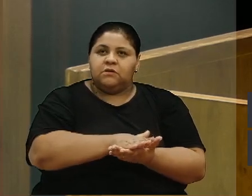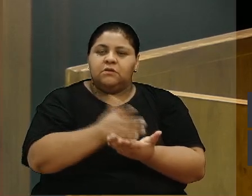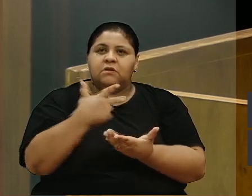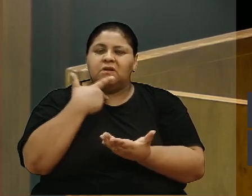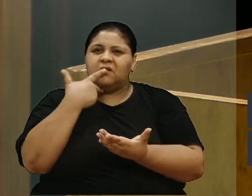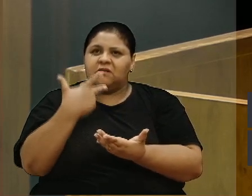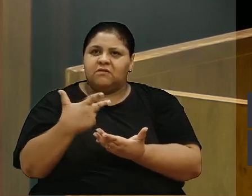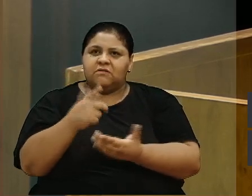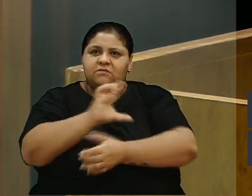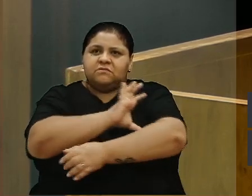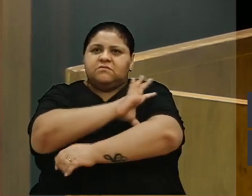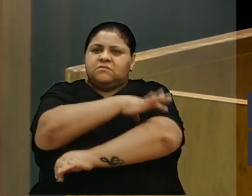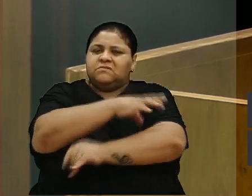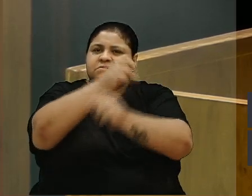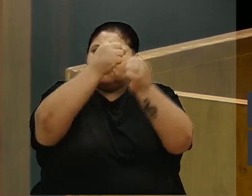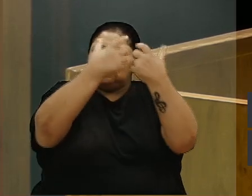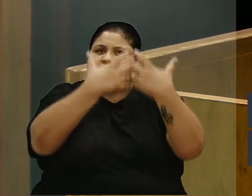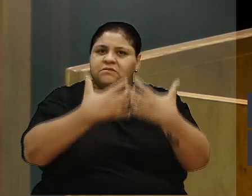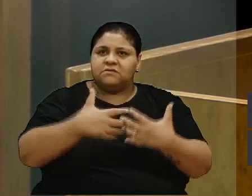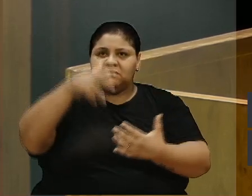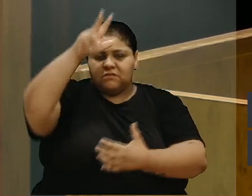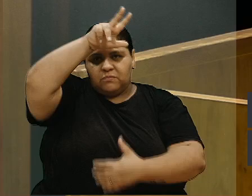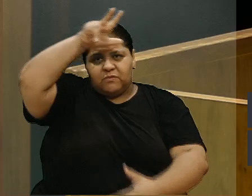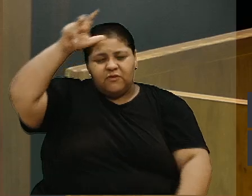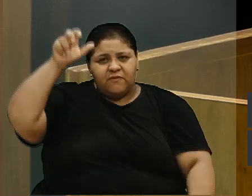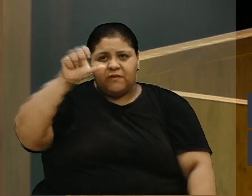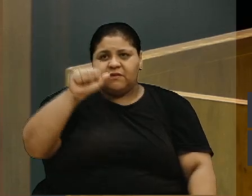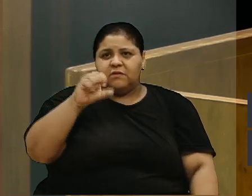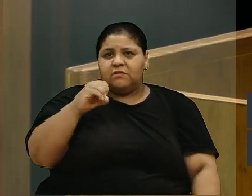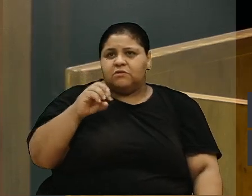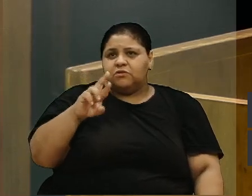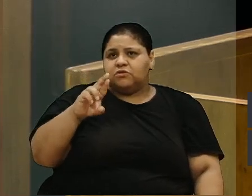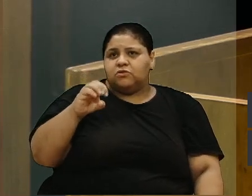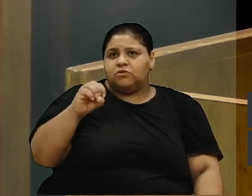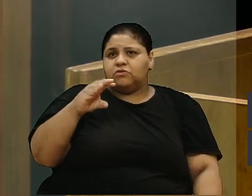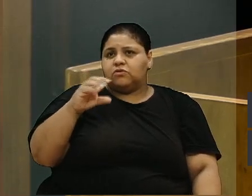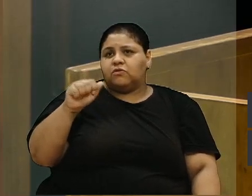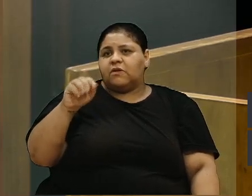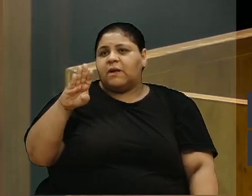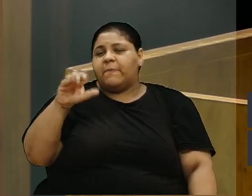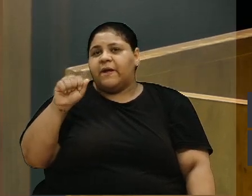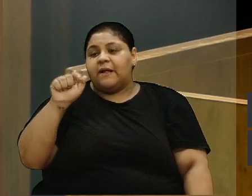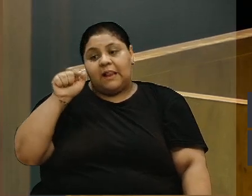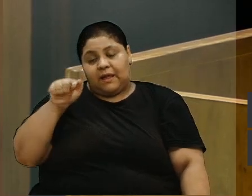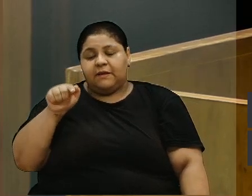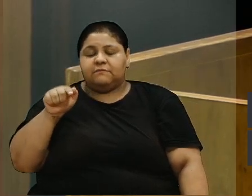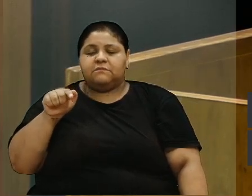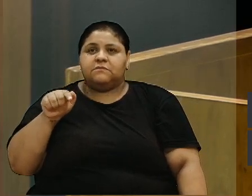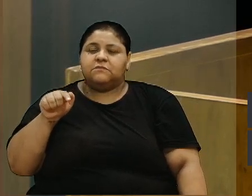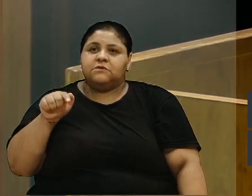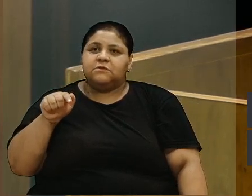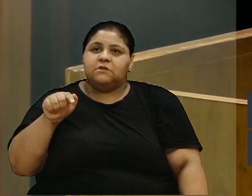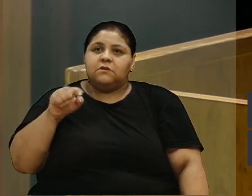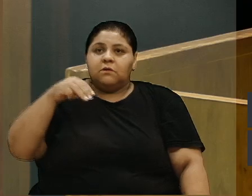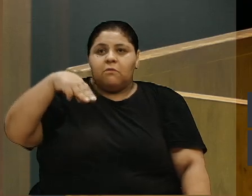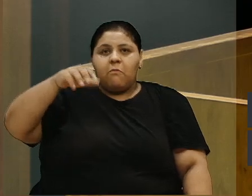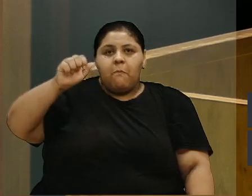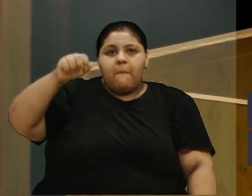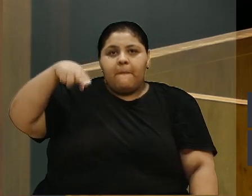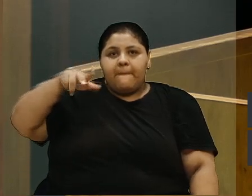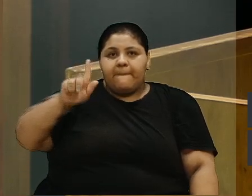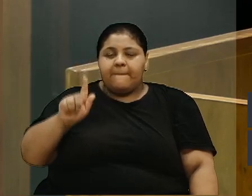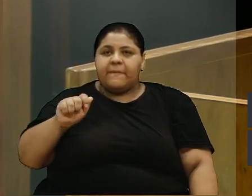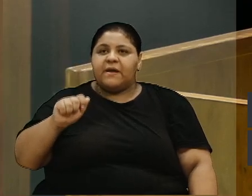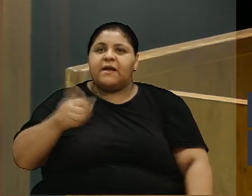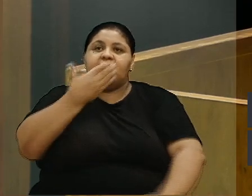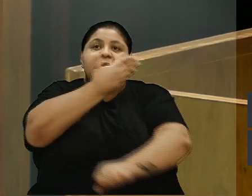fala do capitão Ramon, que falou sobre o prefeito de Sorocaba, sobre a curva de Laffer. Lá o prefeito de Sorocaba, né, o Manga, ele botou na